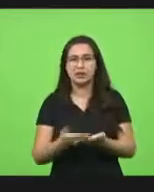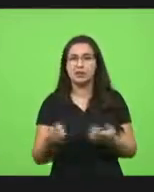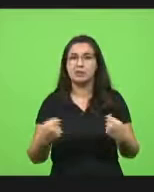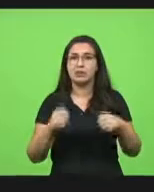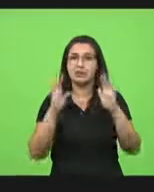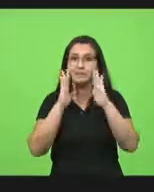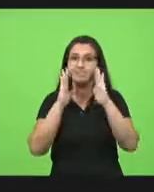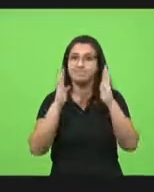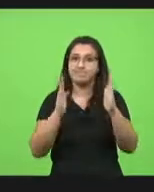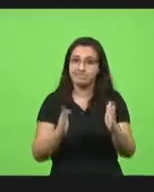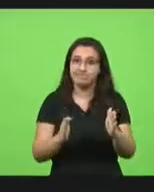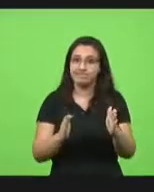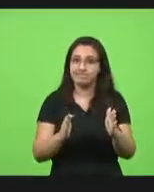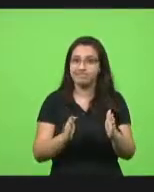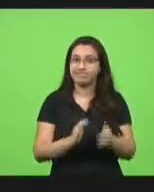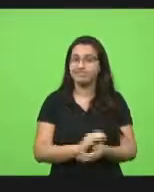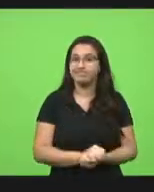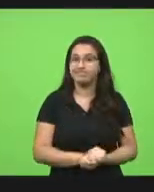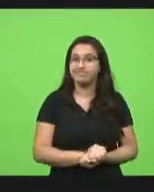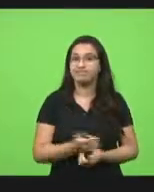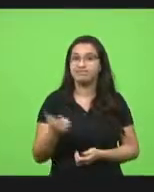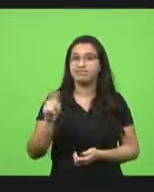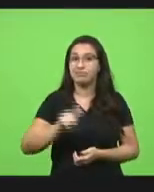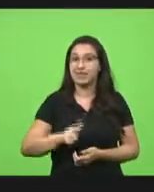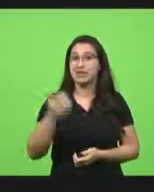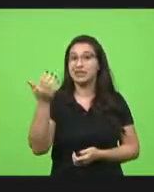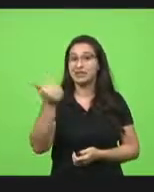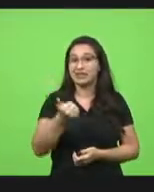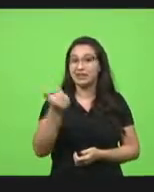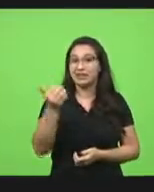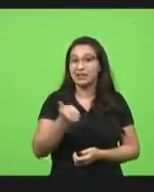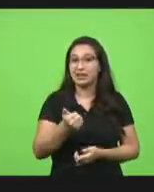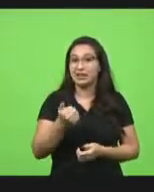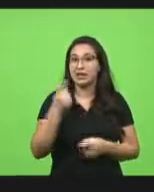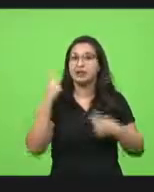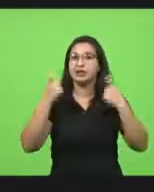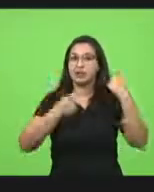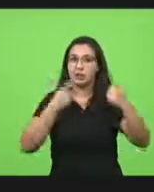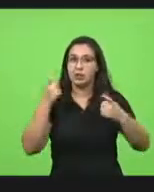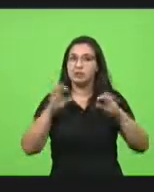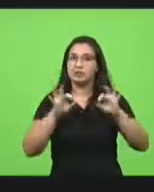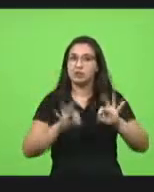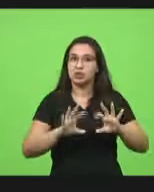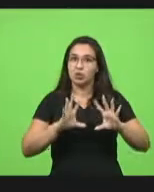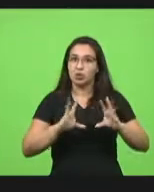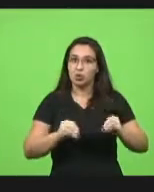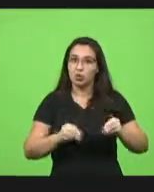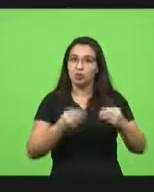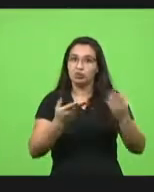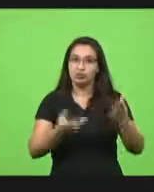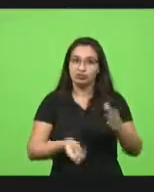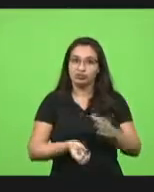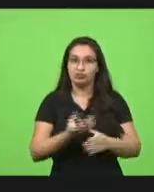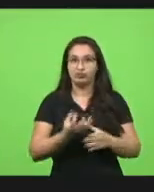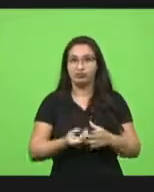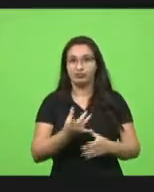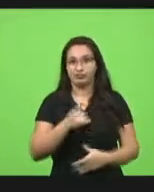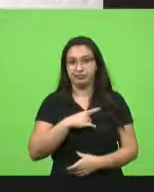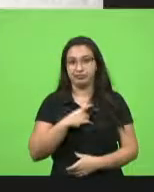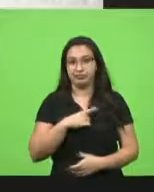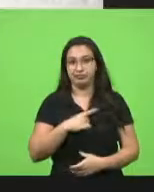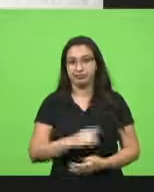E também a questão do leite, que mais uma vez está preocupando muito a todos os produtores, secretário.